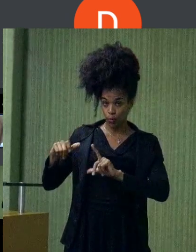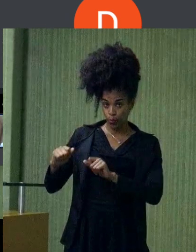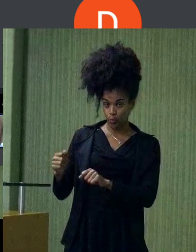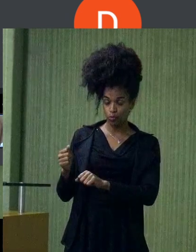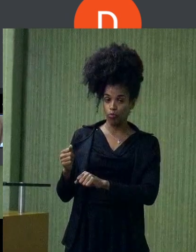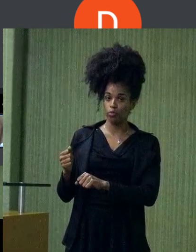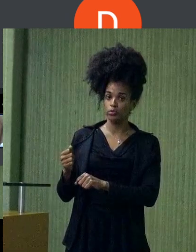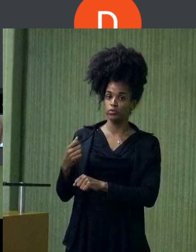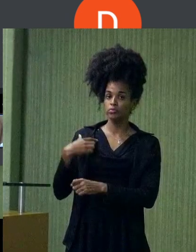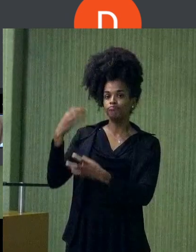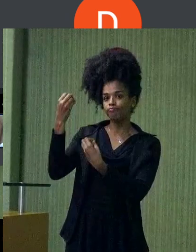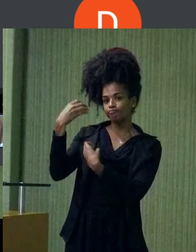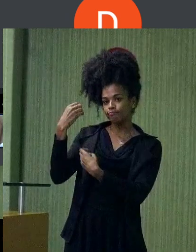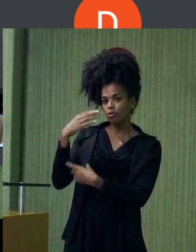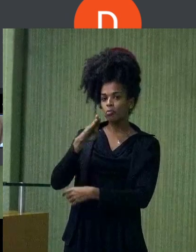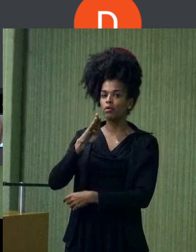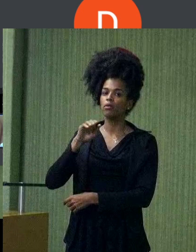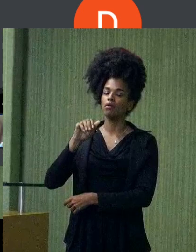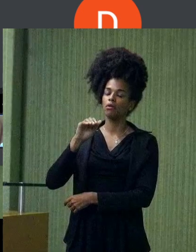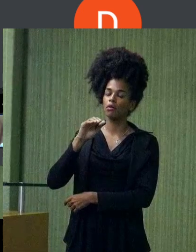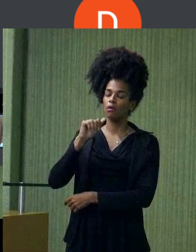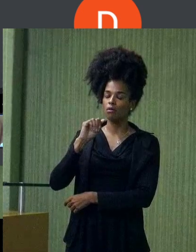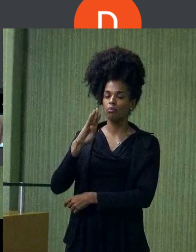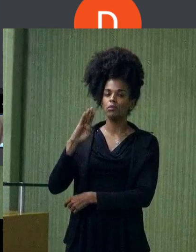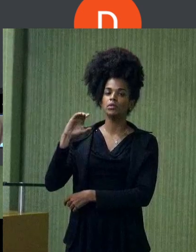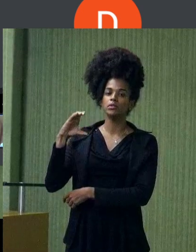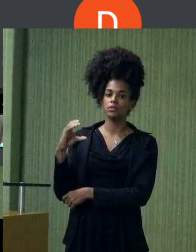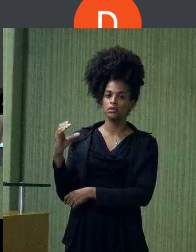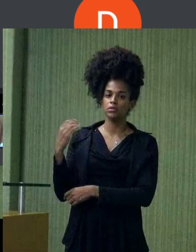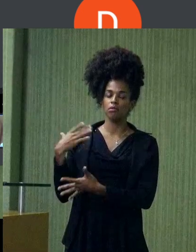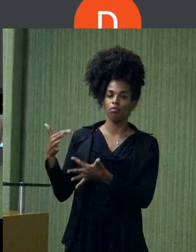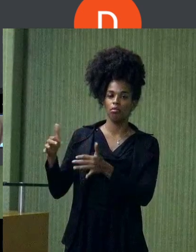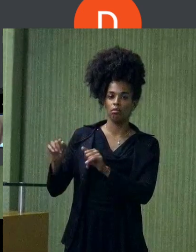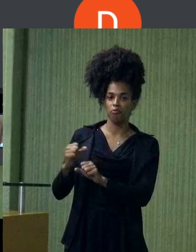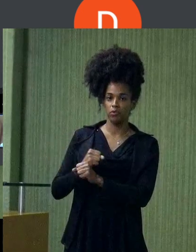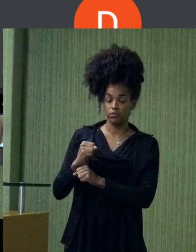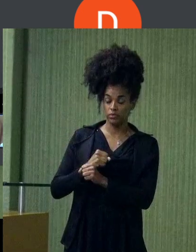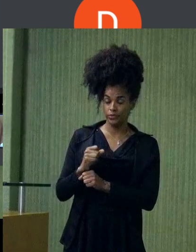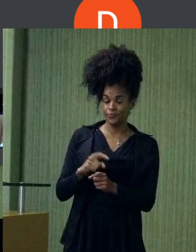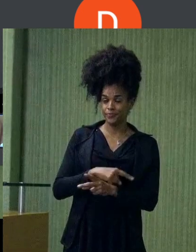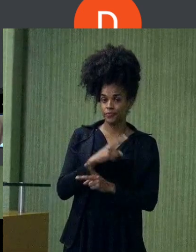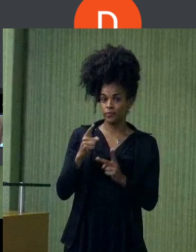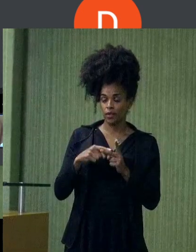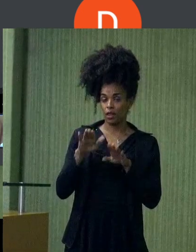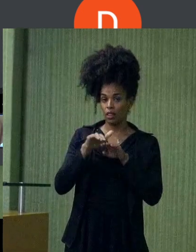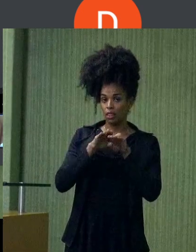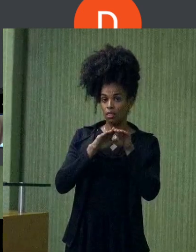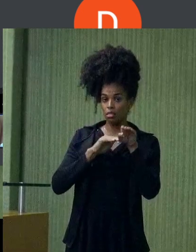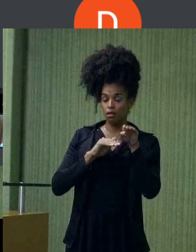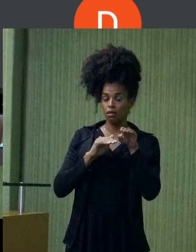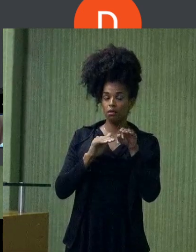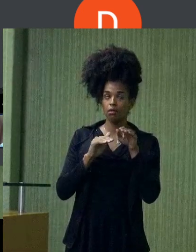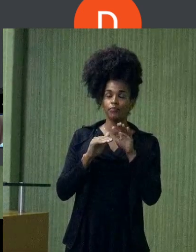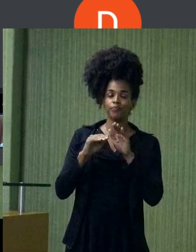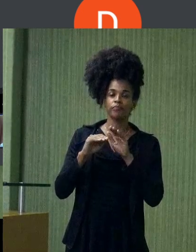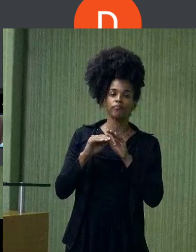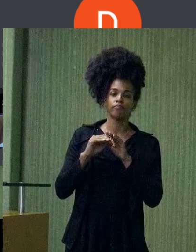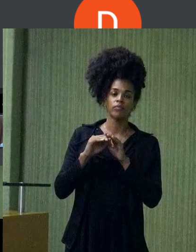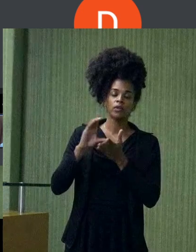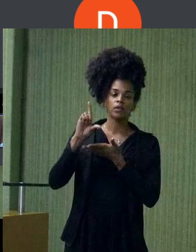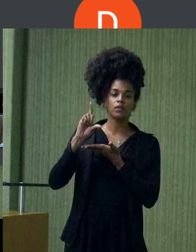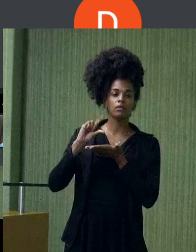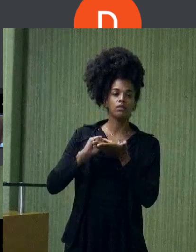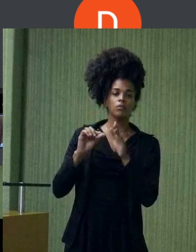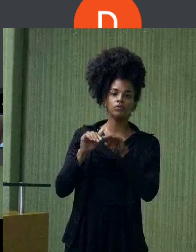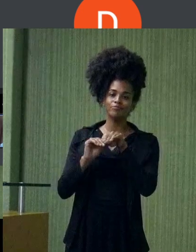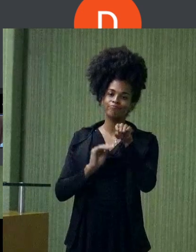C fundamental ao final do decênio né e a segunda meta é uma meta de redução das desigualdades os resultados da alfabetização né